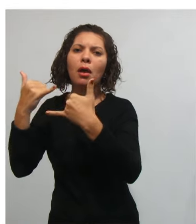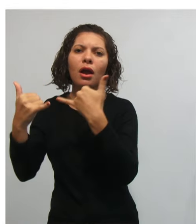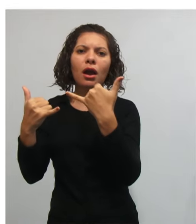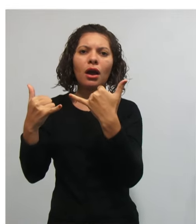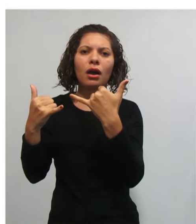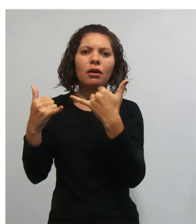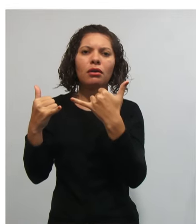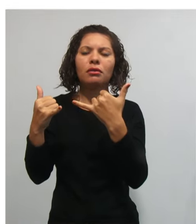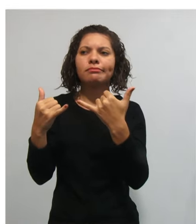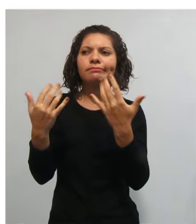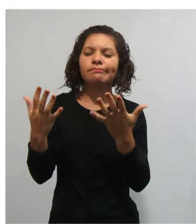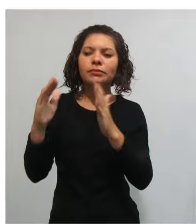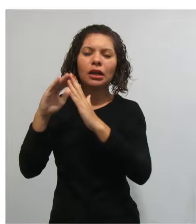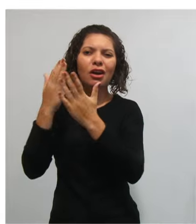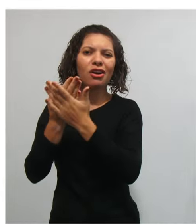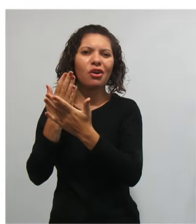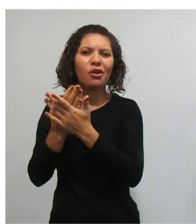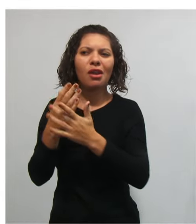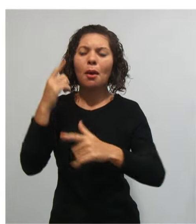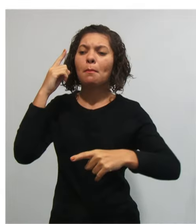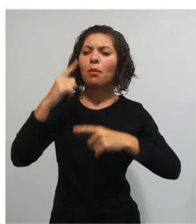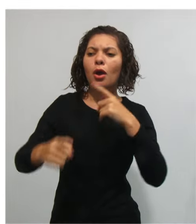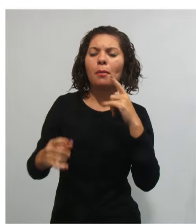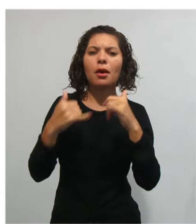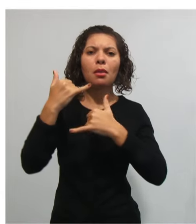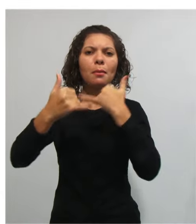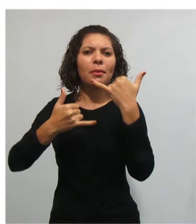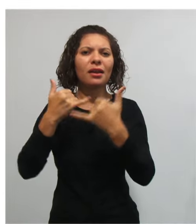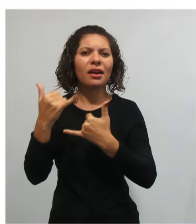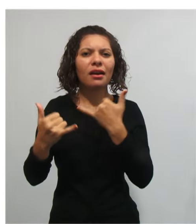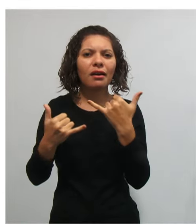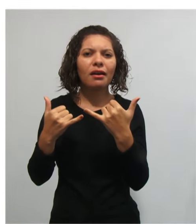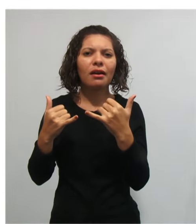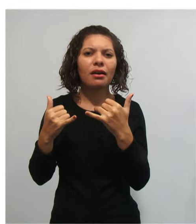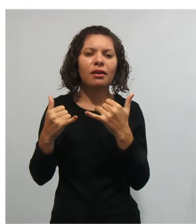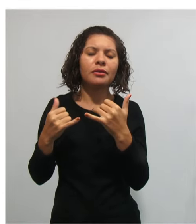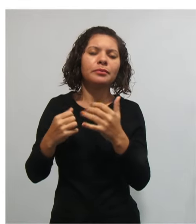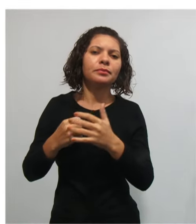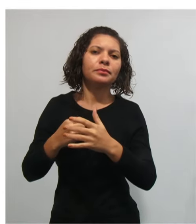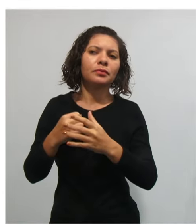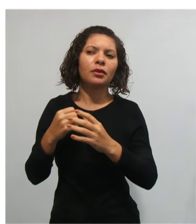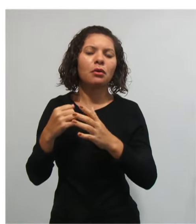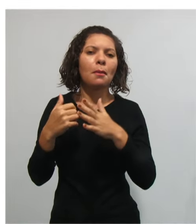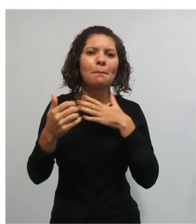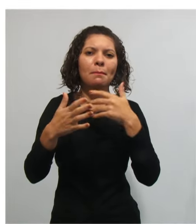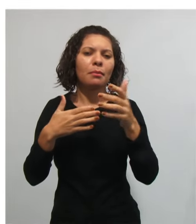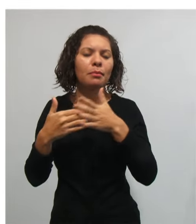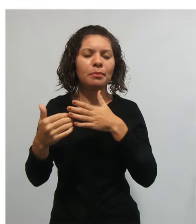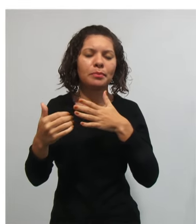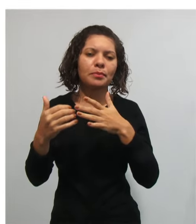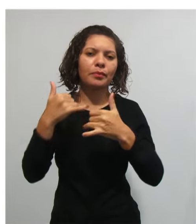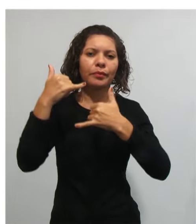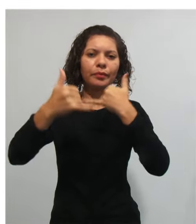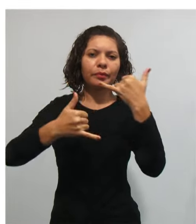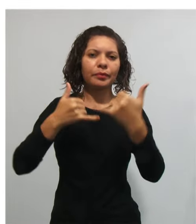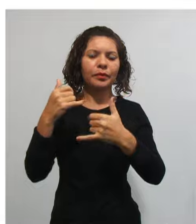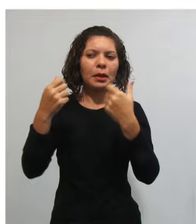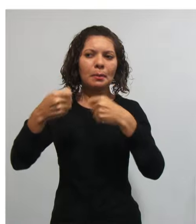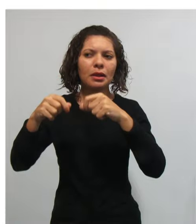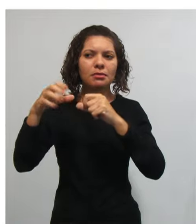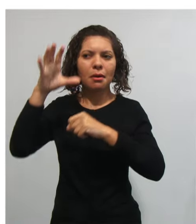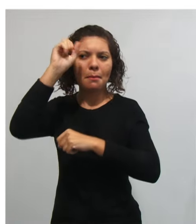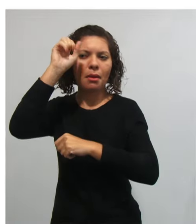regula muito brincar que é importante que eles seja Alfabetizado em detrimento da brincadeira em detrimento de